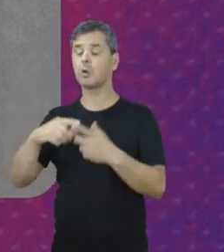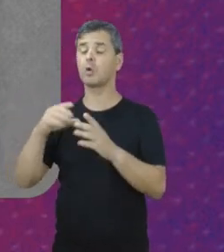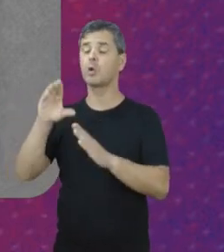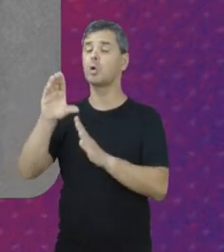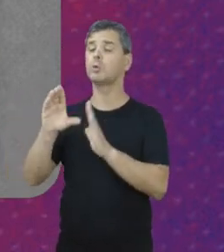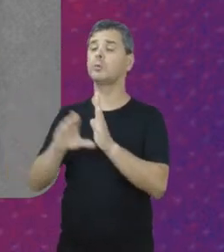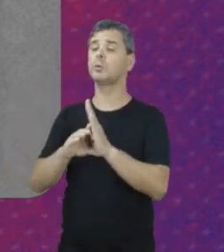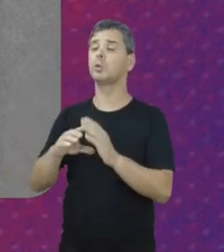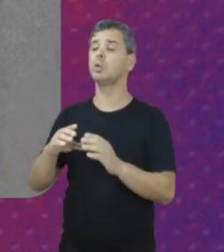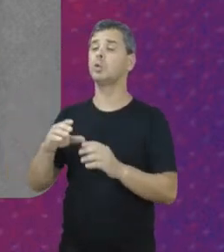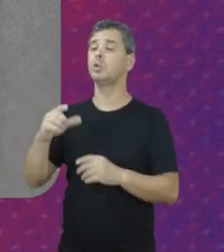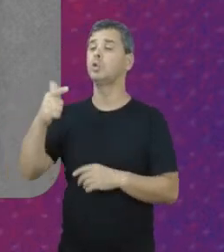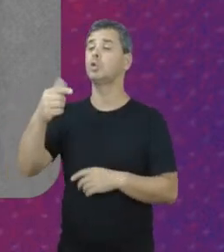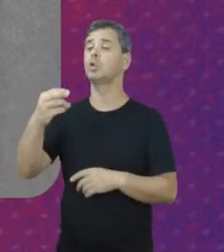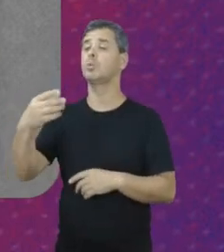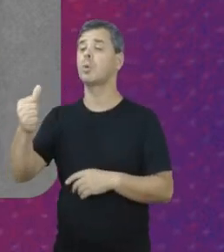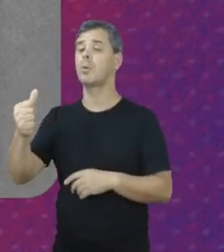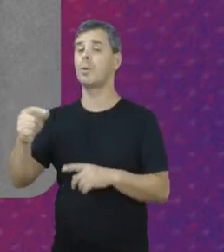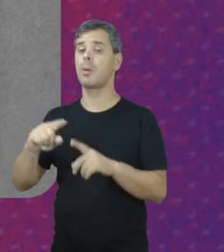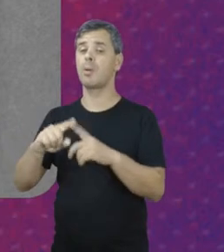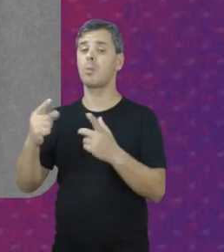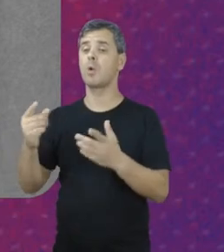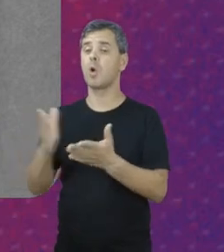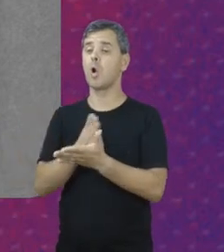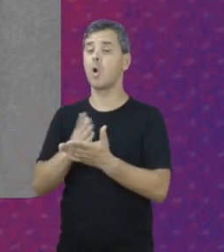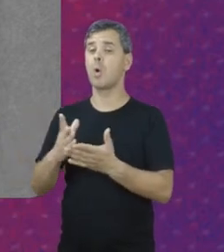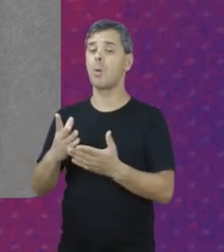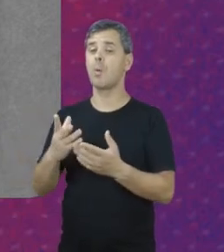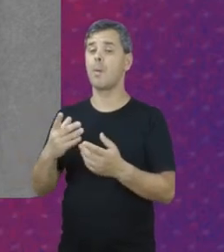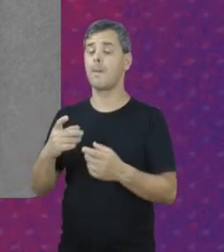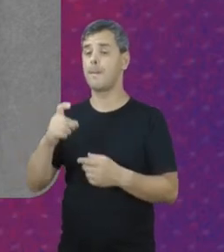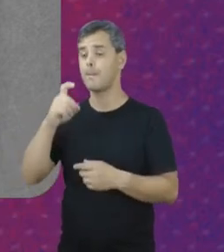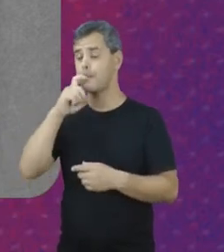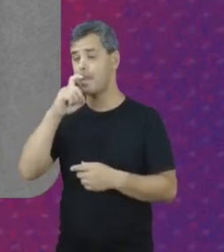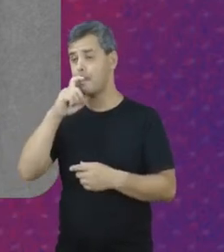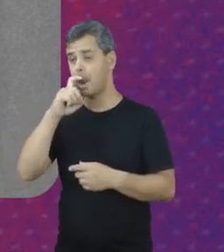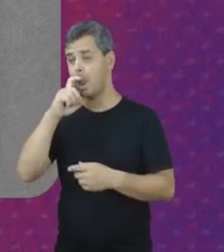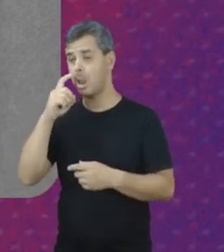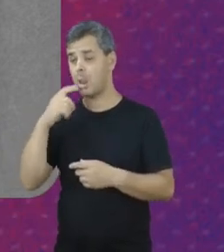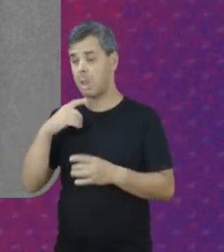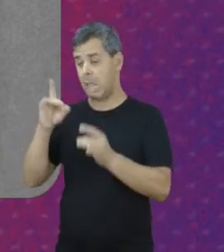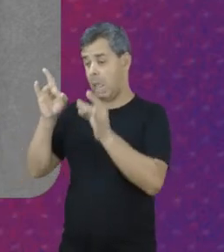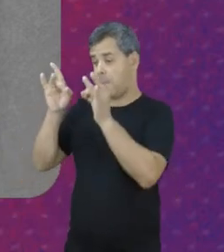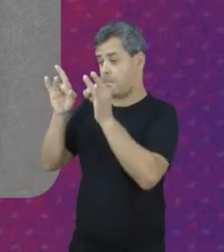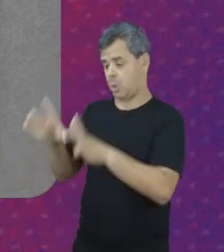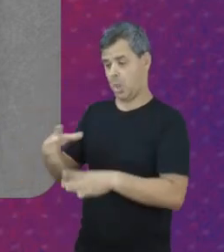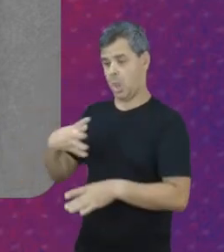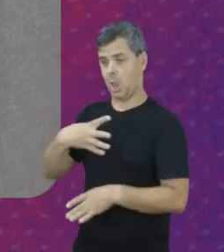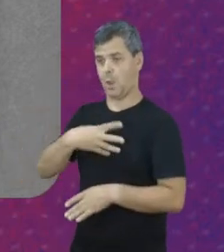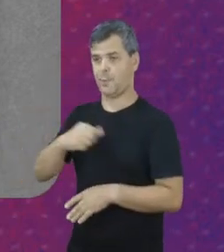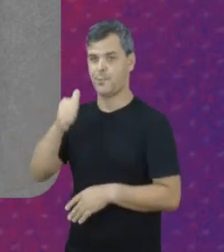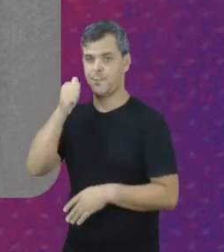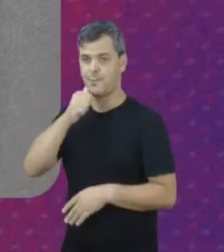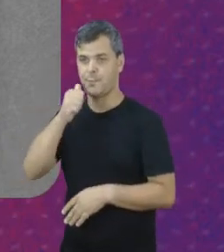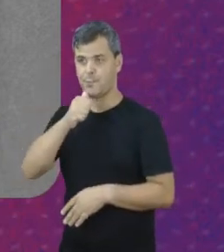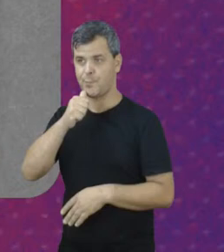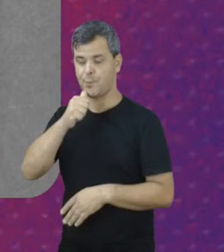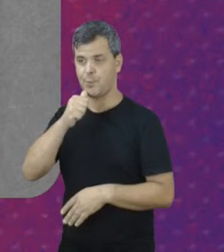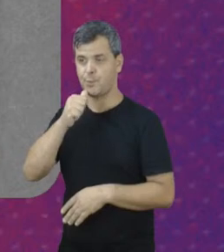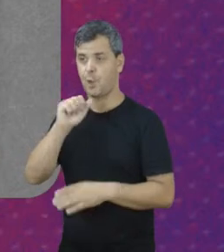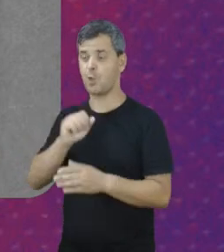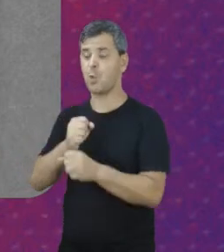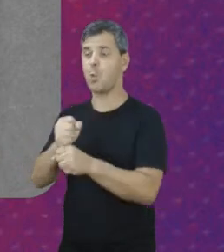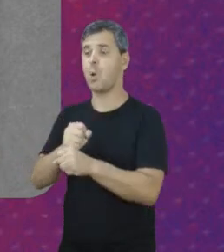o defloramento da mulher como algo que permitisse o pai deserdar a filha, mas tardiamente, somente em 2003. E